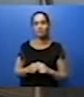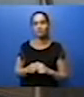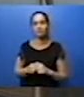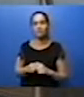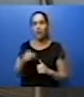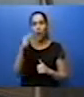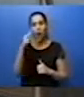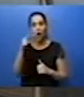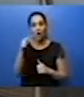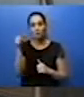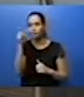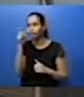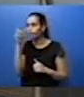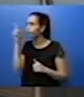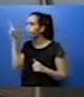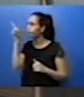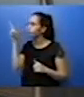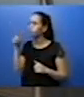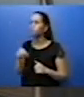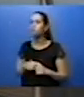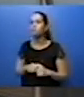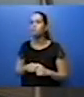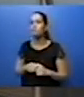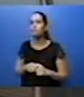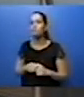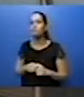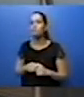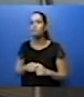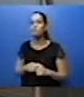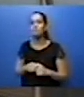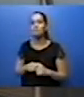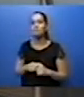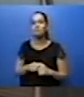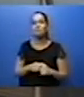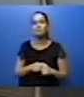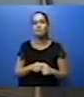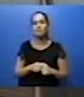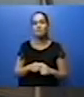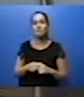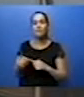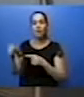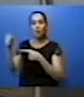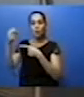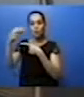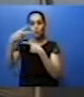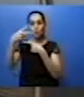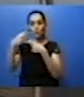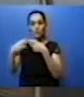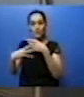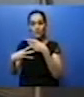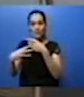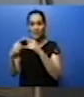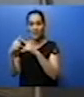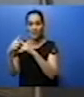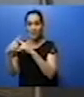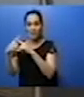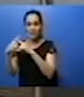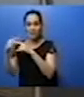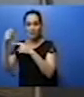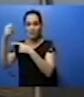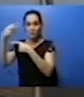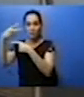e vamos lá para multiplicação olha que bonitinho 12 ter vezes 5